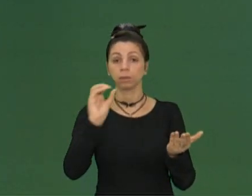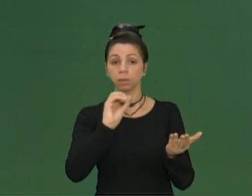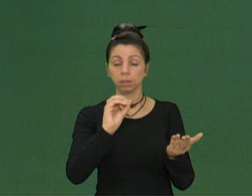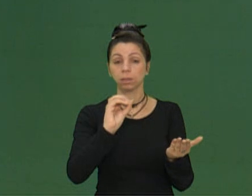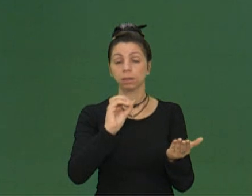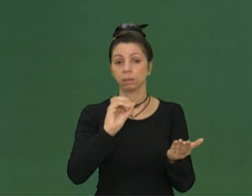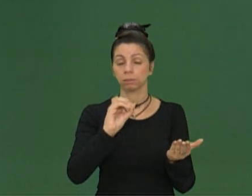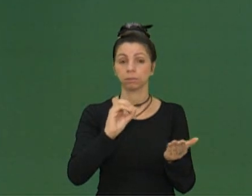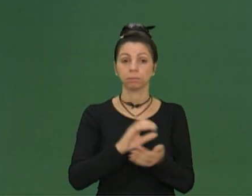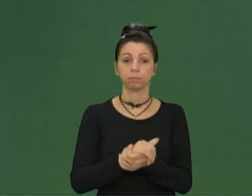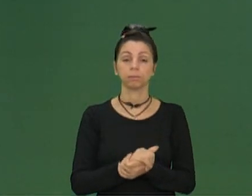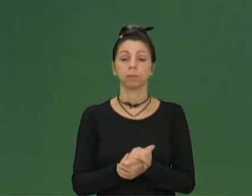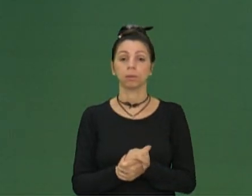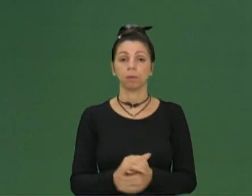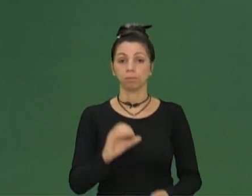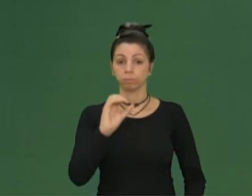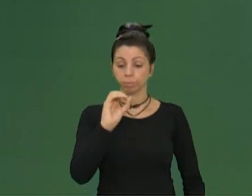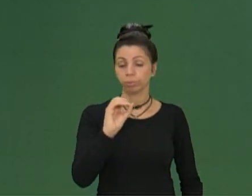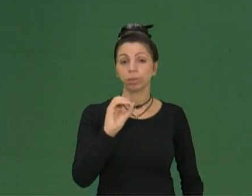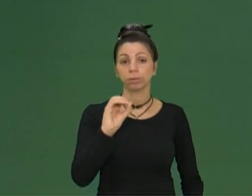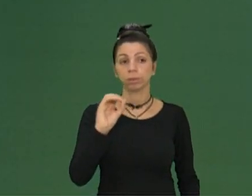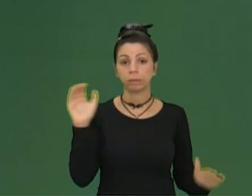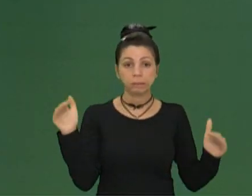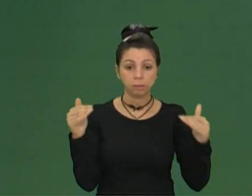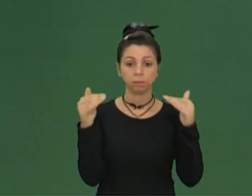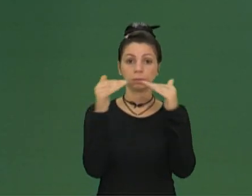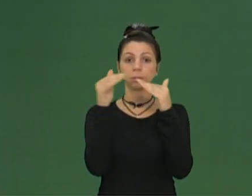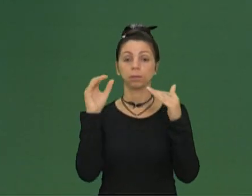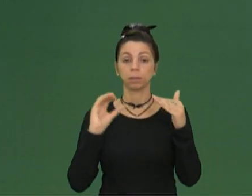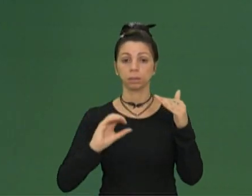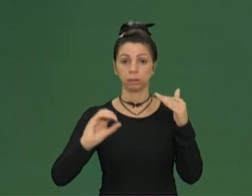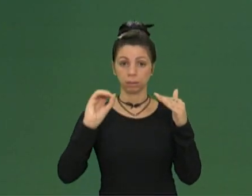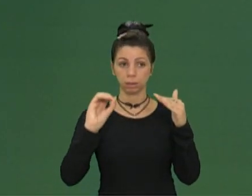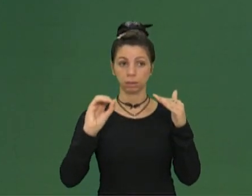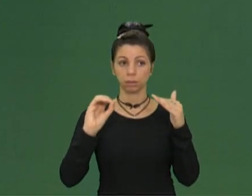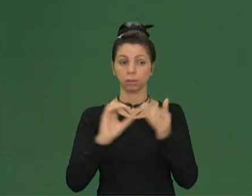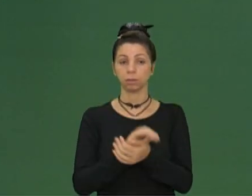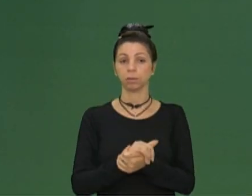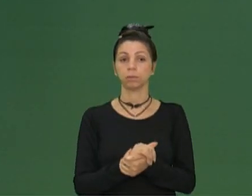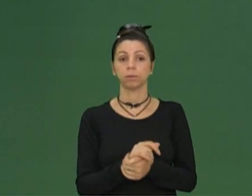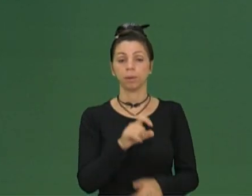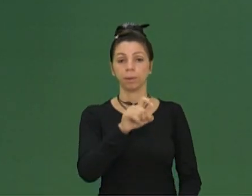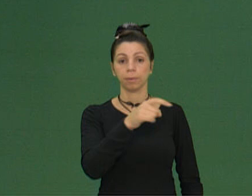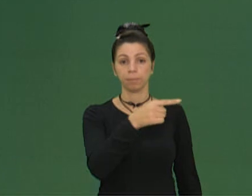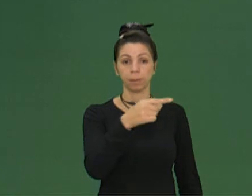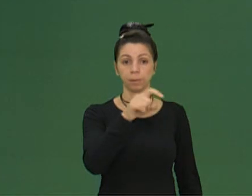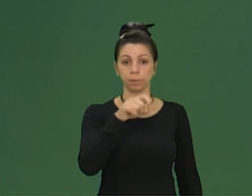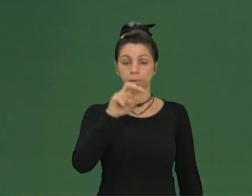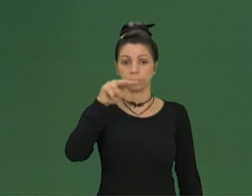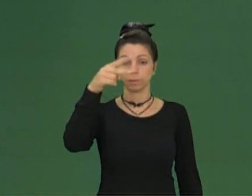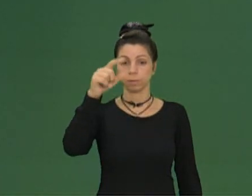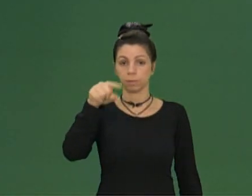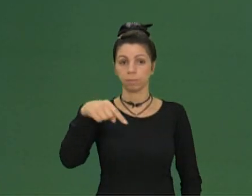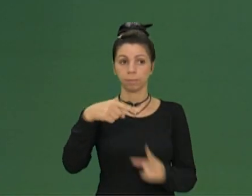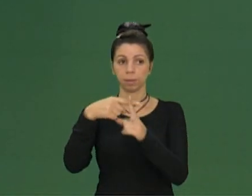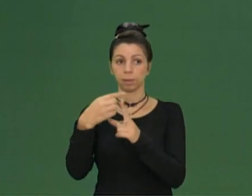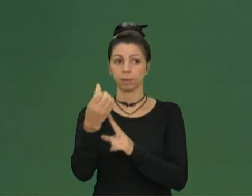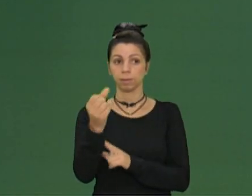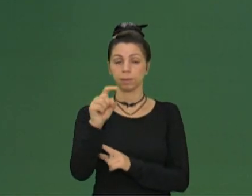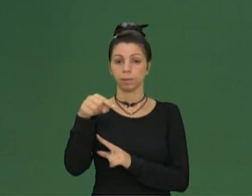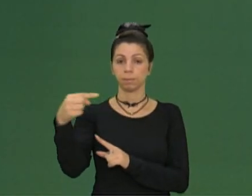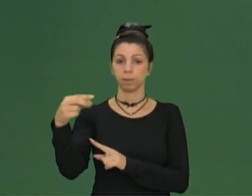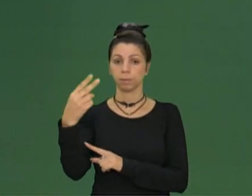não adianta, eu vou igualar a zero. Igualei a zero aqui. Então, eu tinha menos x² mais 6 menos 2x mais